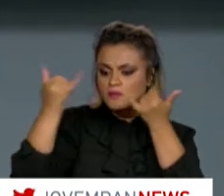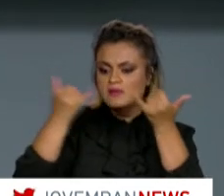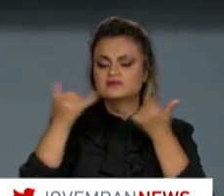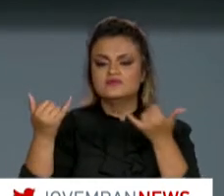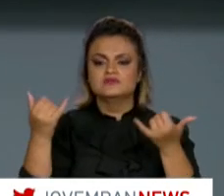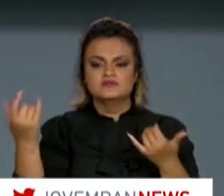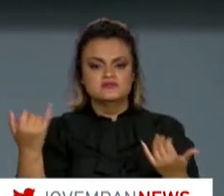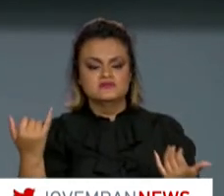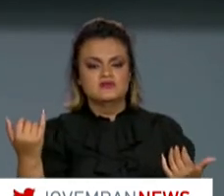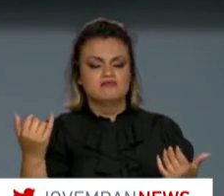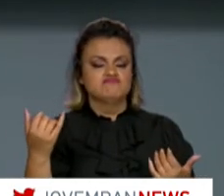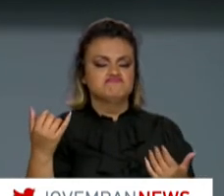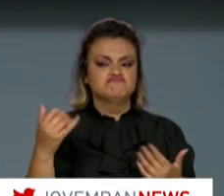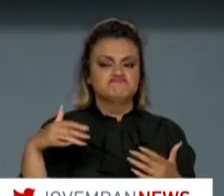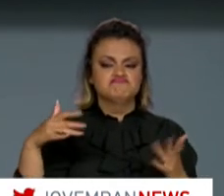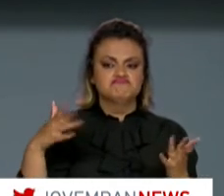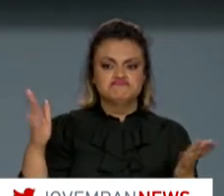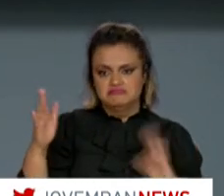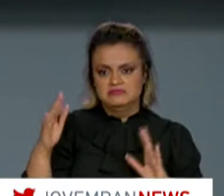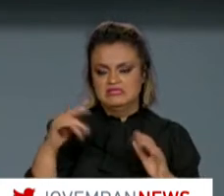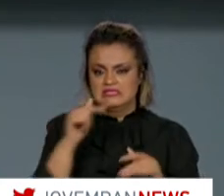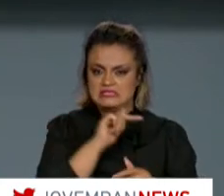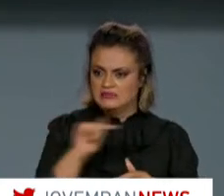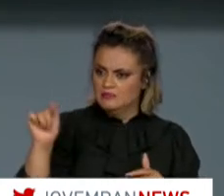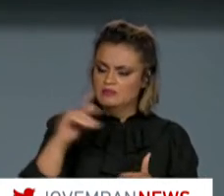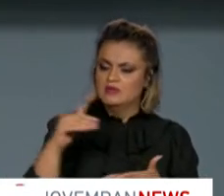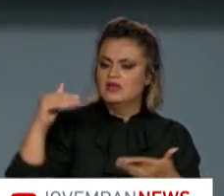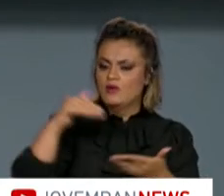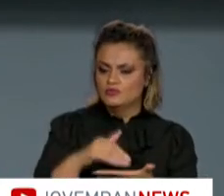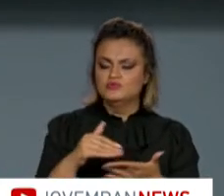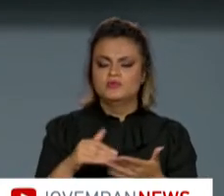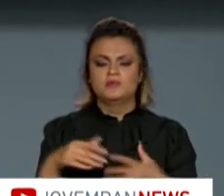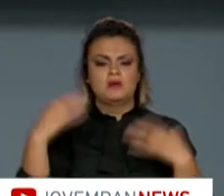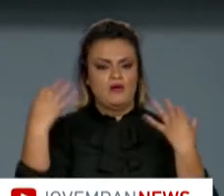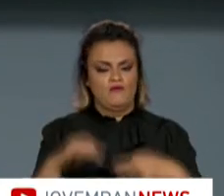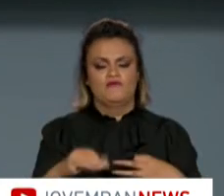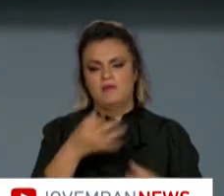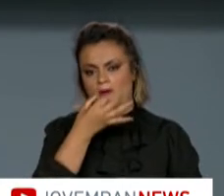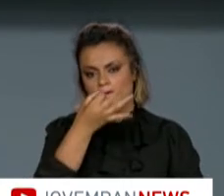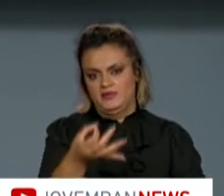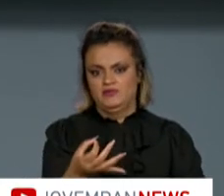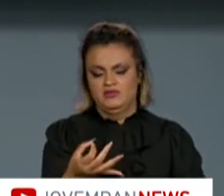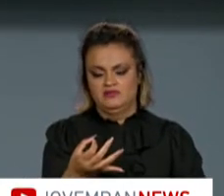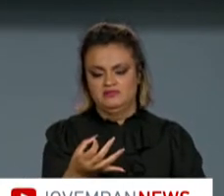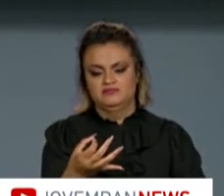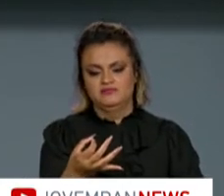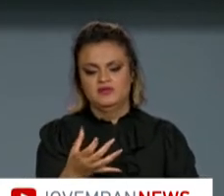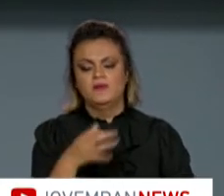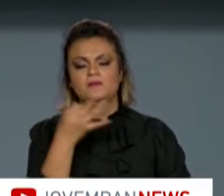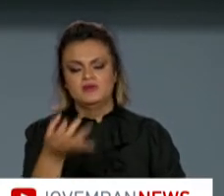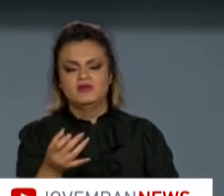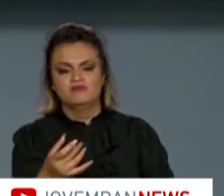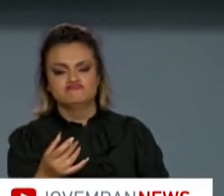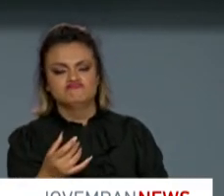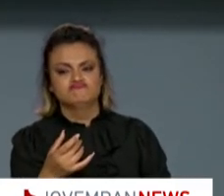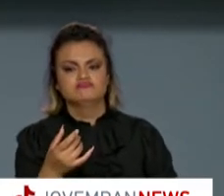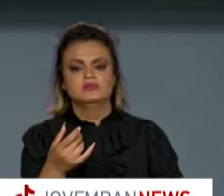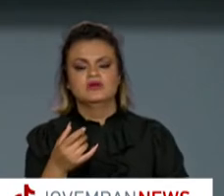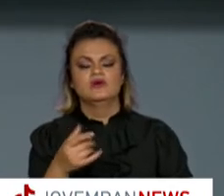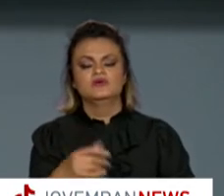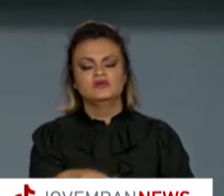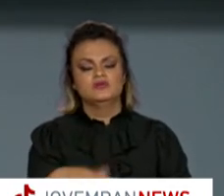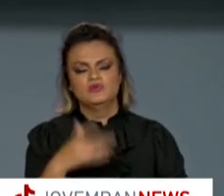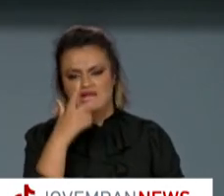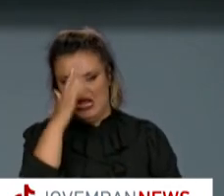que ele recebeu ao longo da última semana para afirmar a sua posição a respeito do que ele considera o